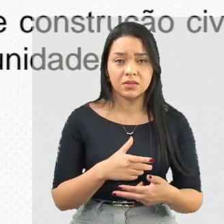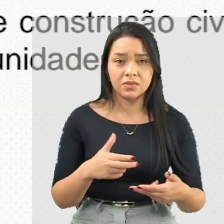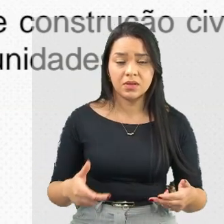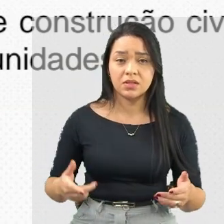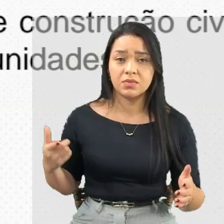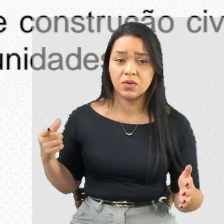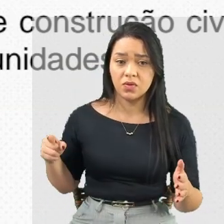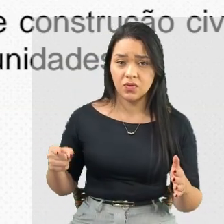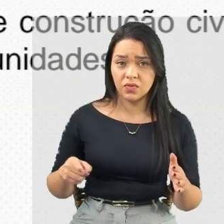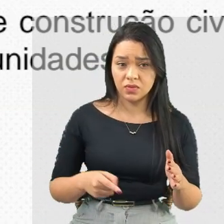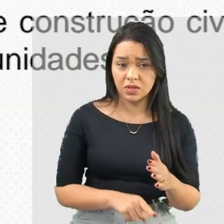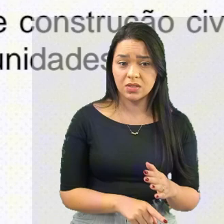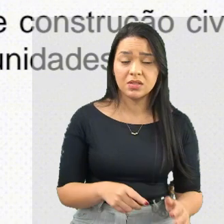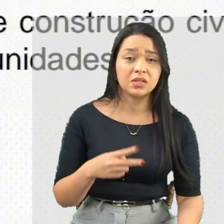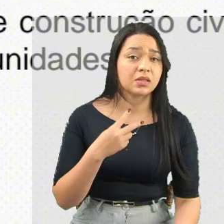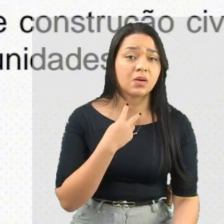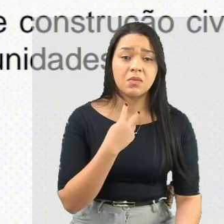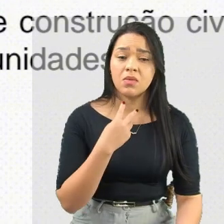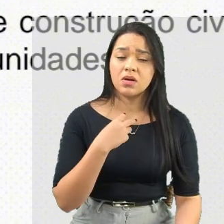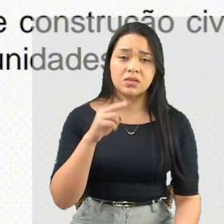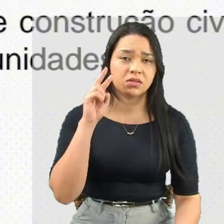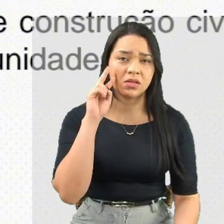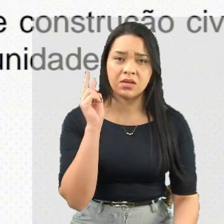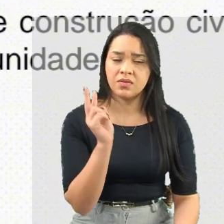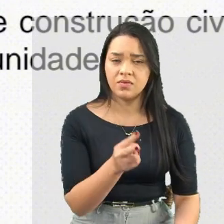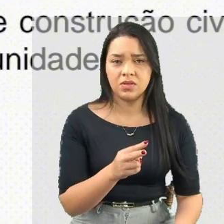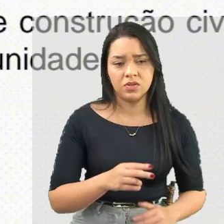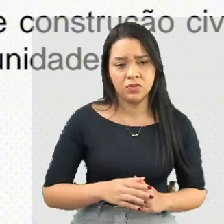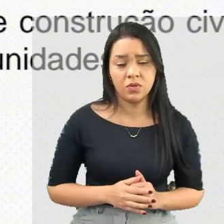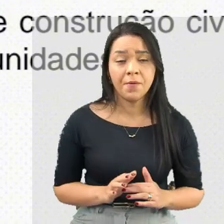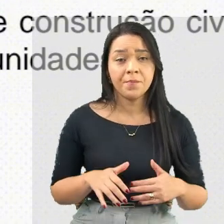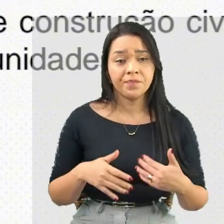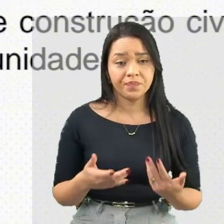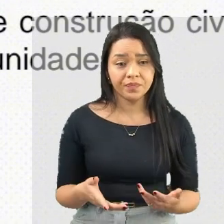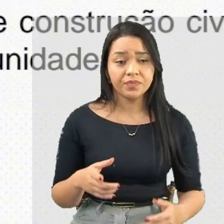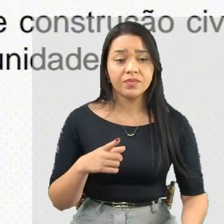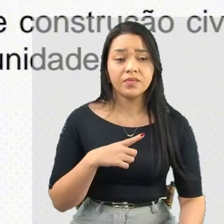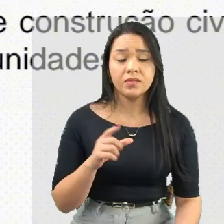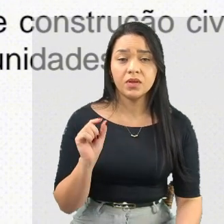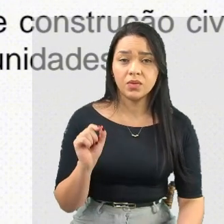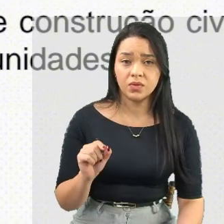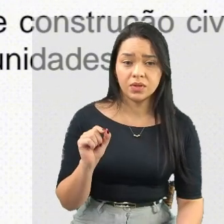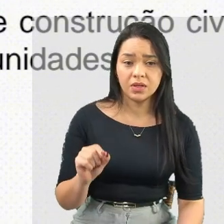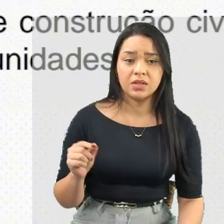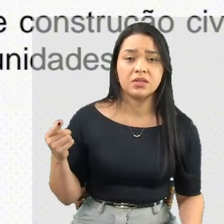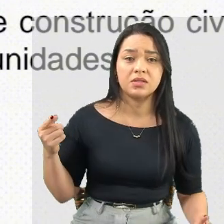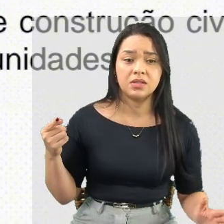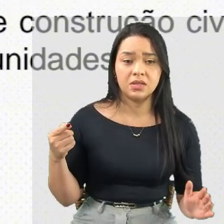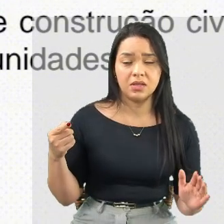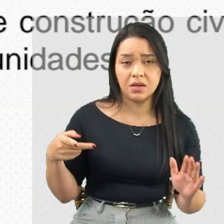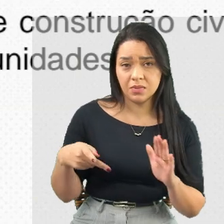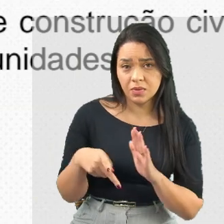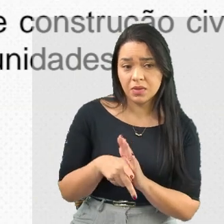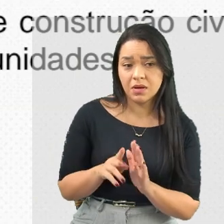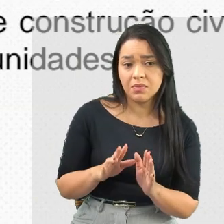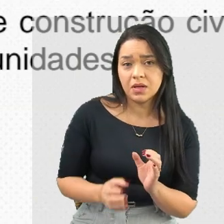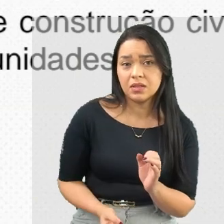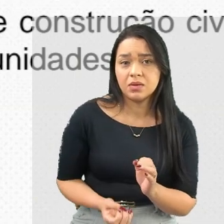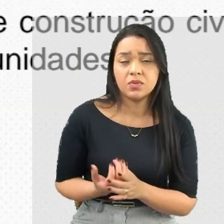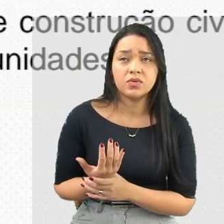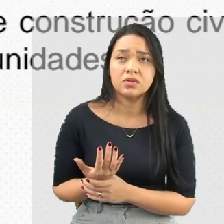profundidade naquilo que não pode ser visto a olho nu, né? E que a gente tem que se apropriar disso para não produzir,